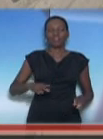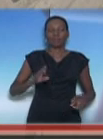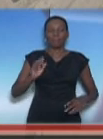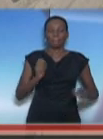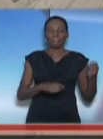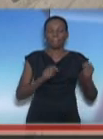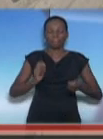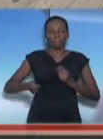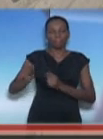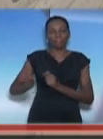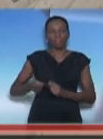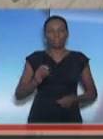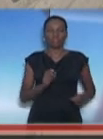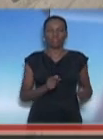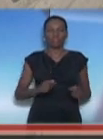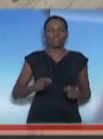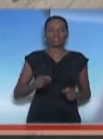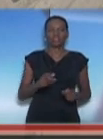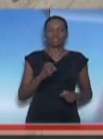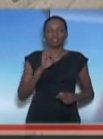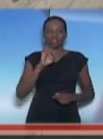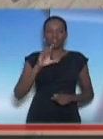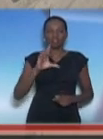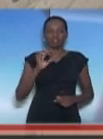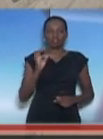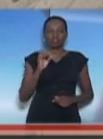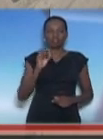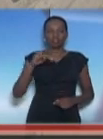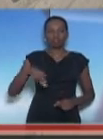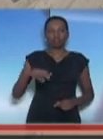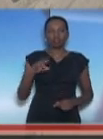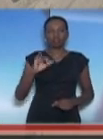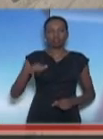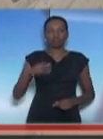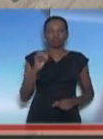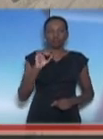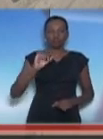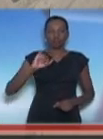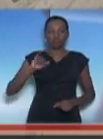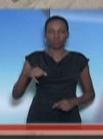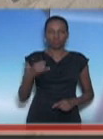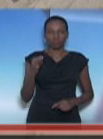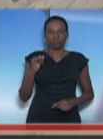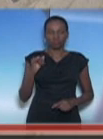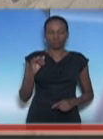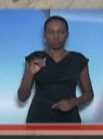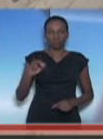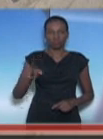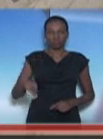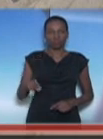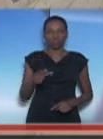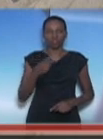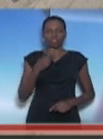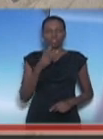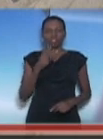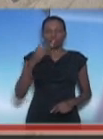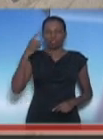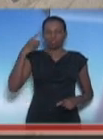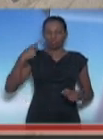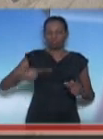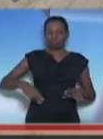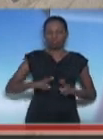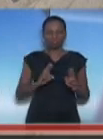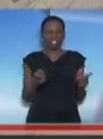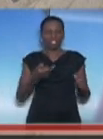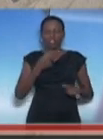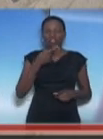indivíduo, ele chegava nos locais com um visual meio psicodélico, falando em inglês, né? Não sei se era o